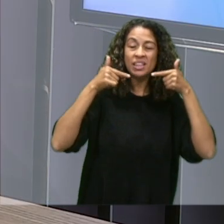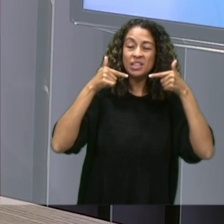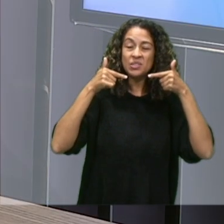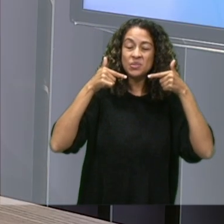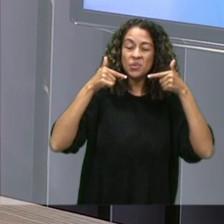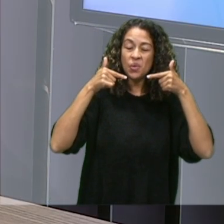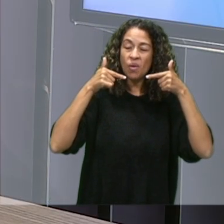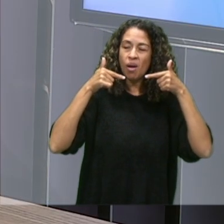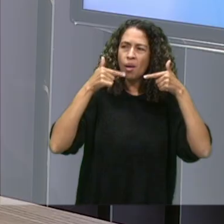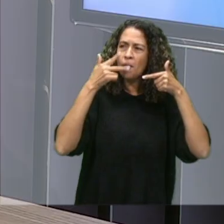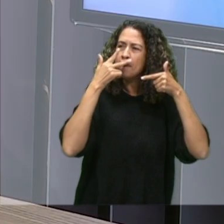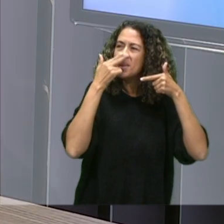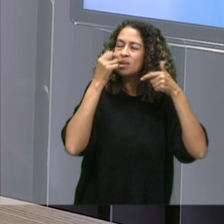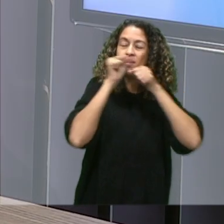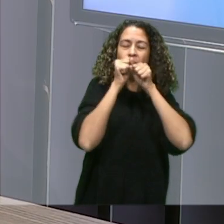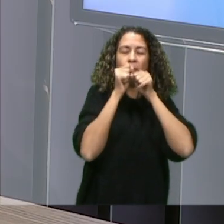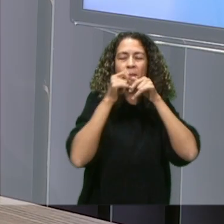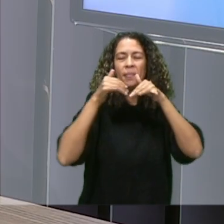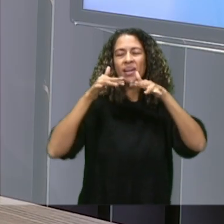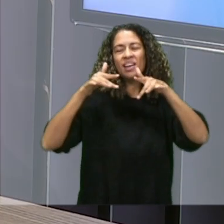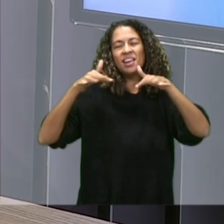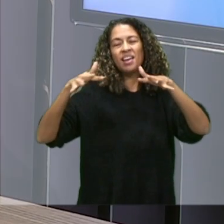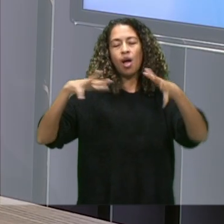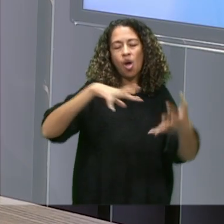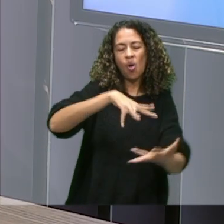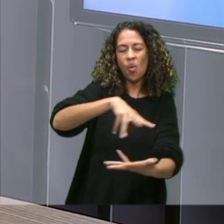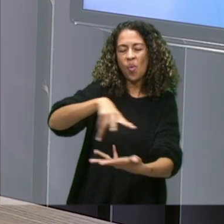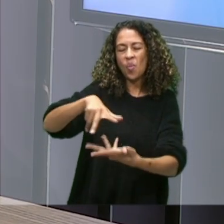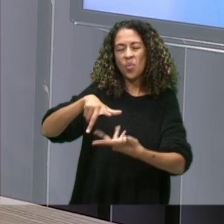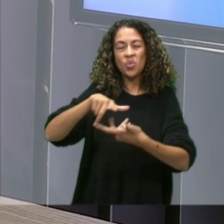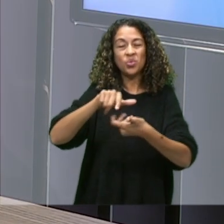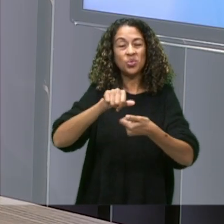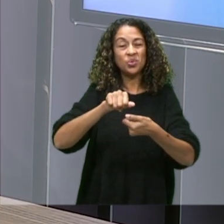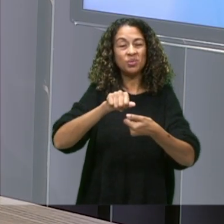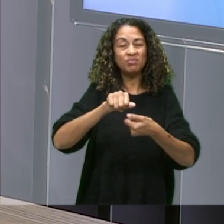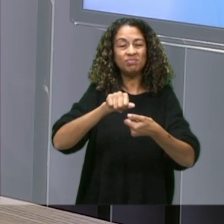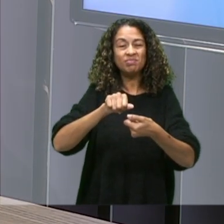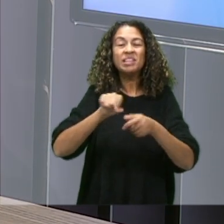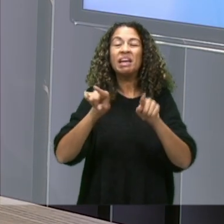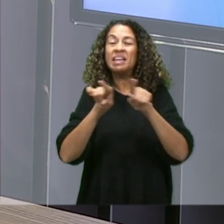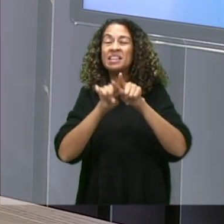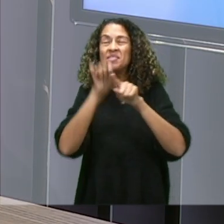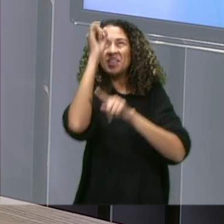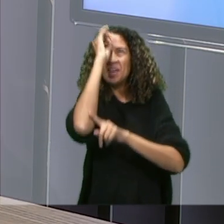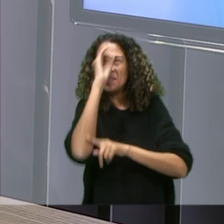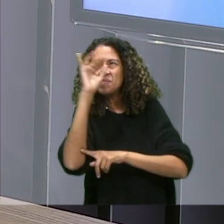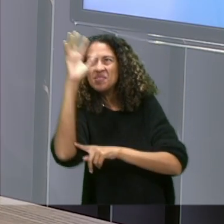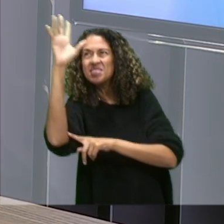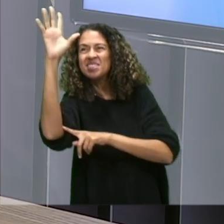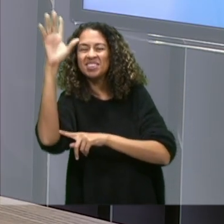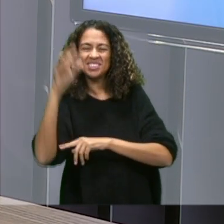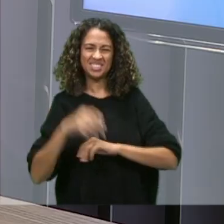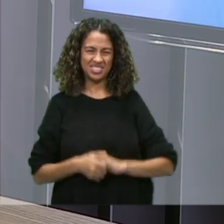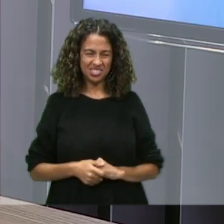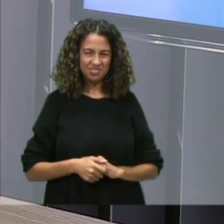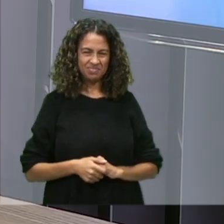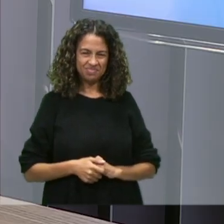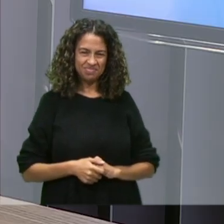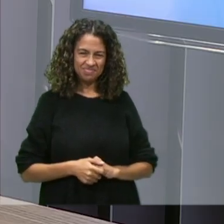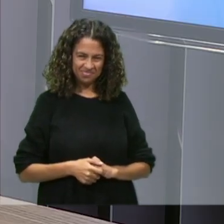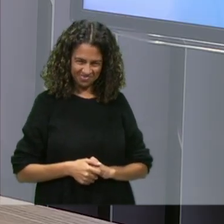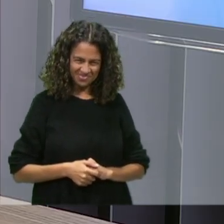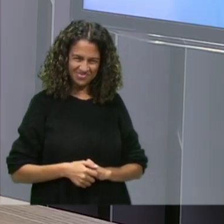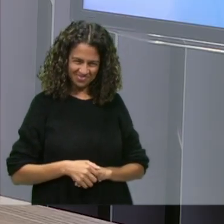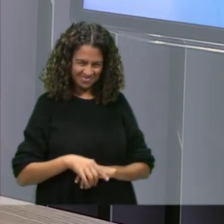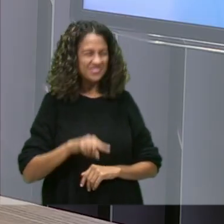de luz e que iluminava o mundo real e aquele que só existe na imaginação. Eu também